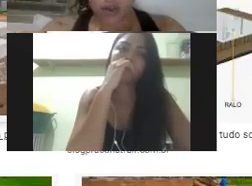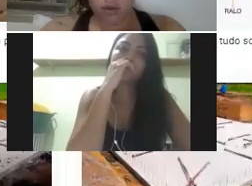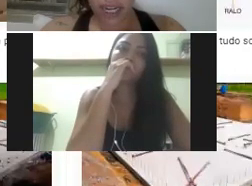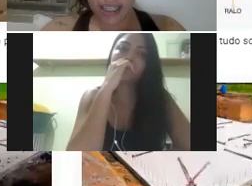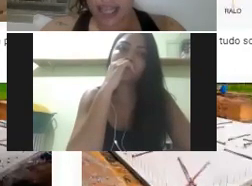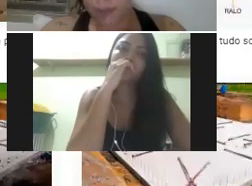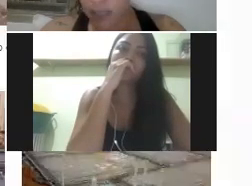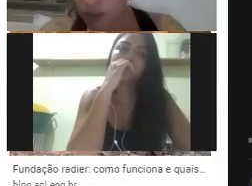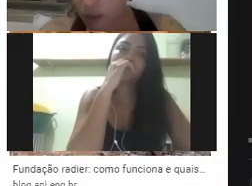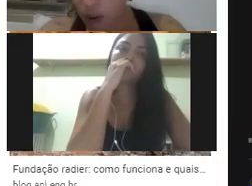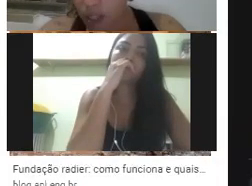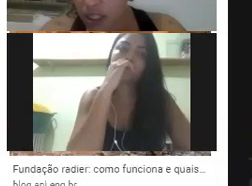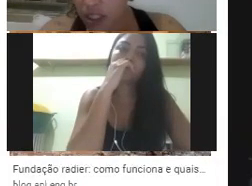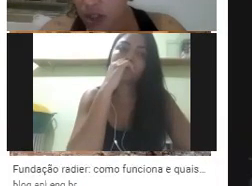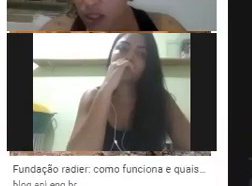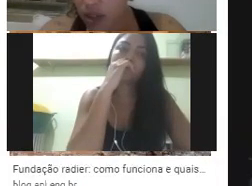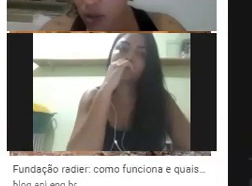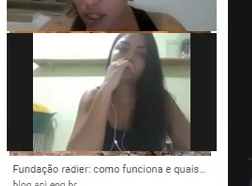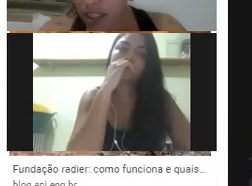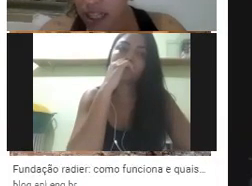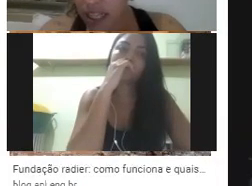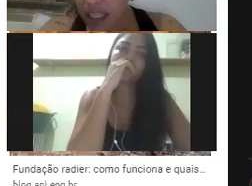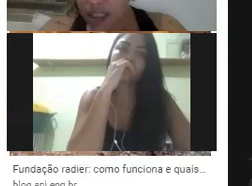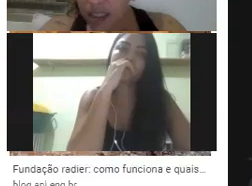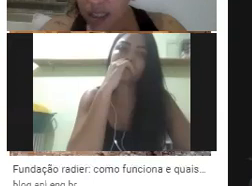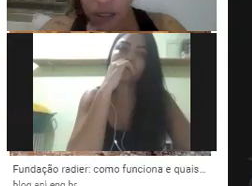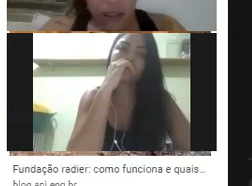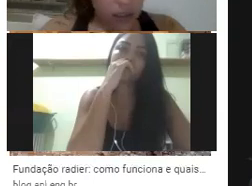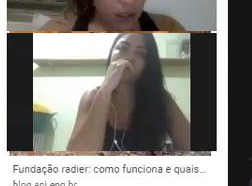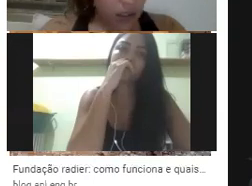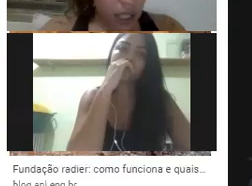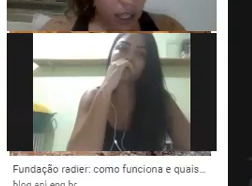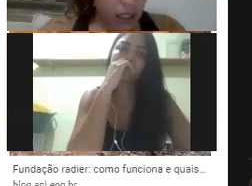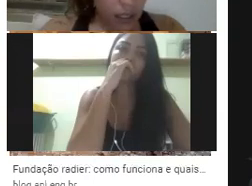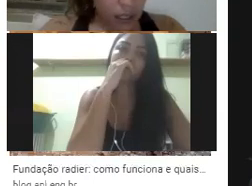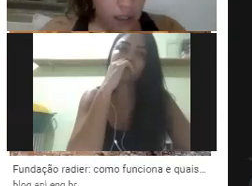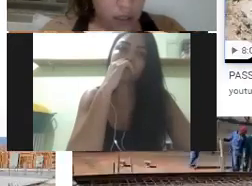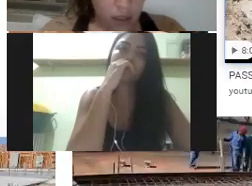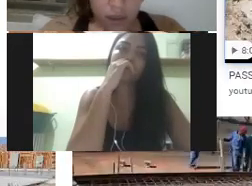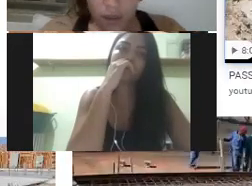a gente concreta da mesma forma. Acho que aqui não tá concretado ainda. Não tá.